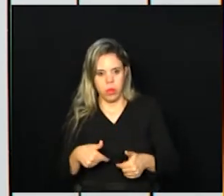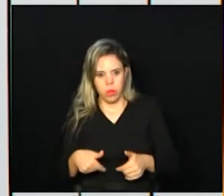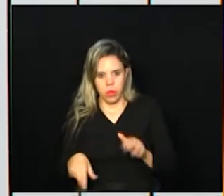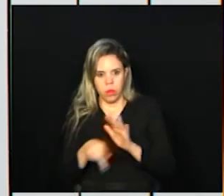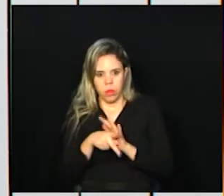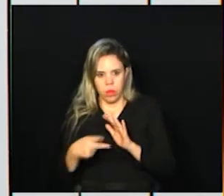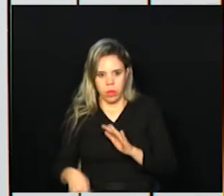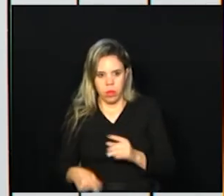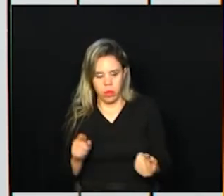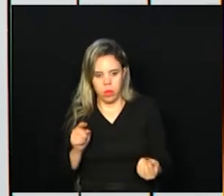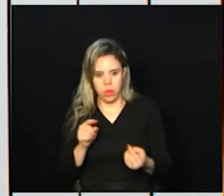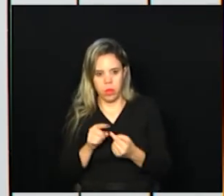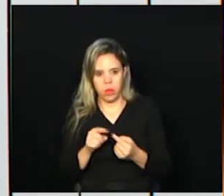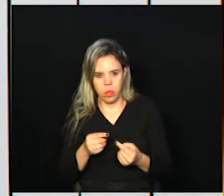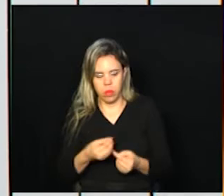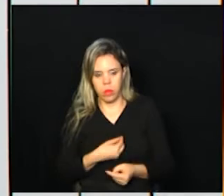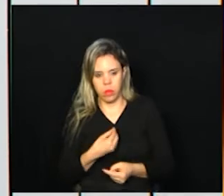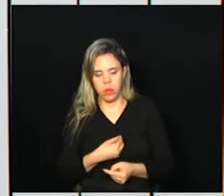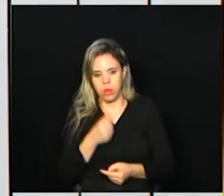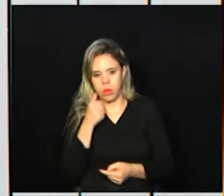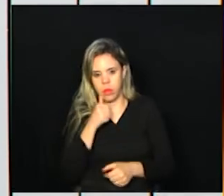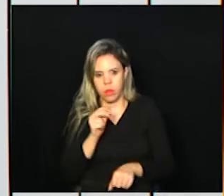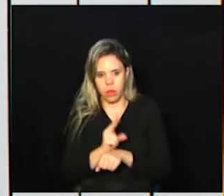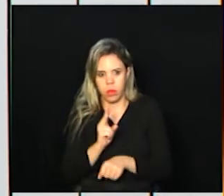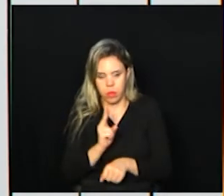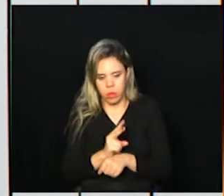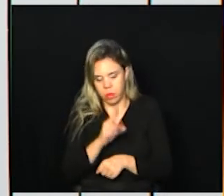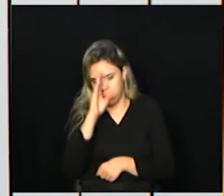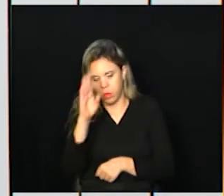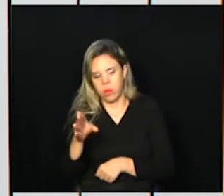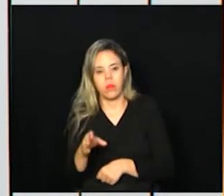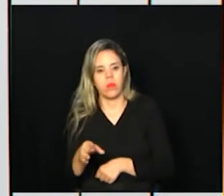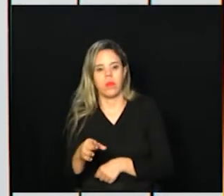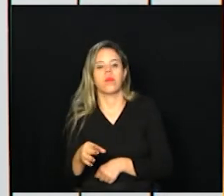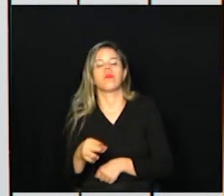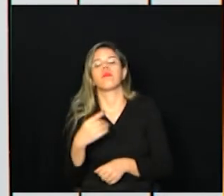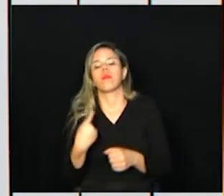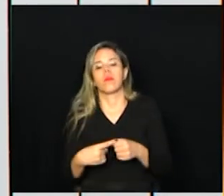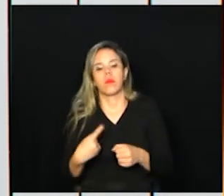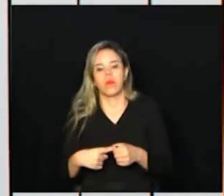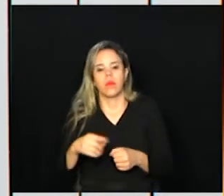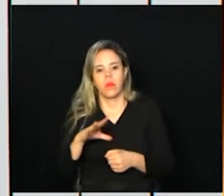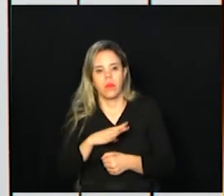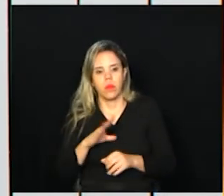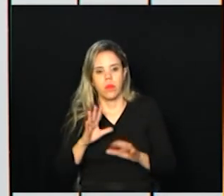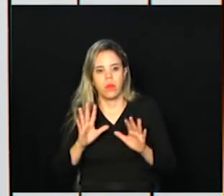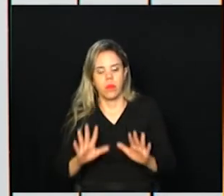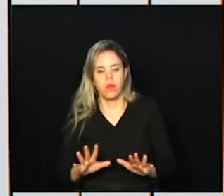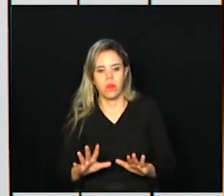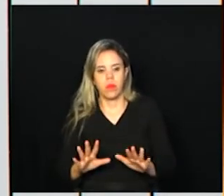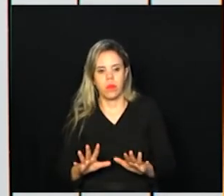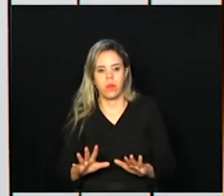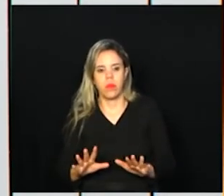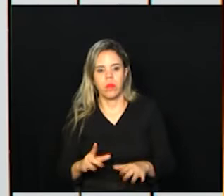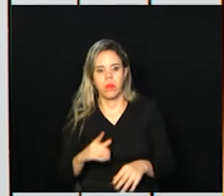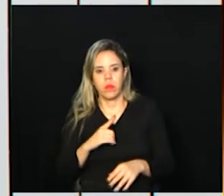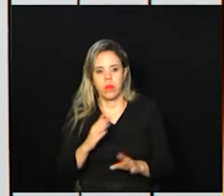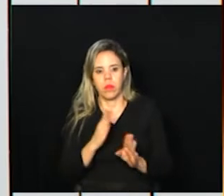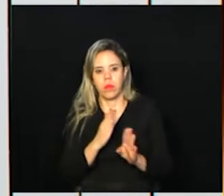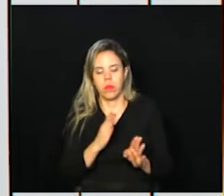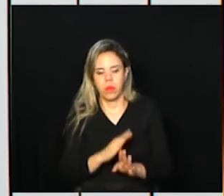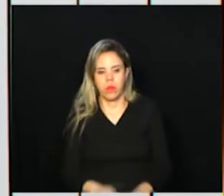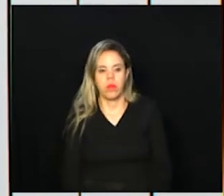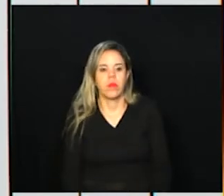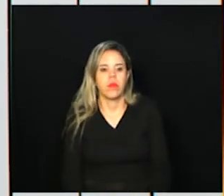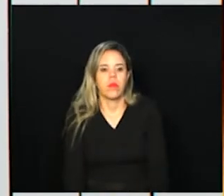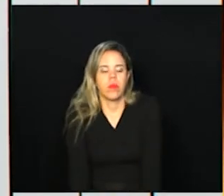que visam, né, a vida das mulheres, eles são fundamentais para o nosso município, mas tem esse pé atrás.